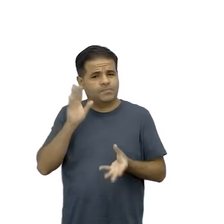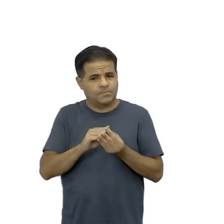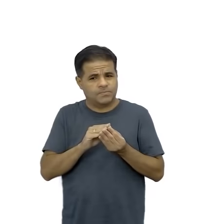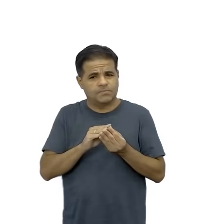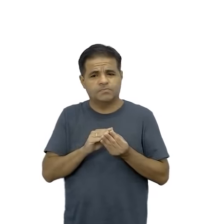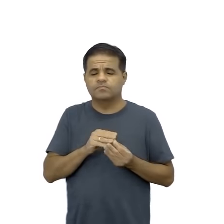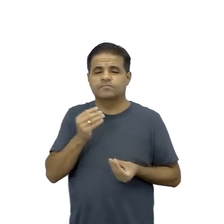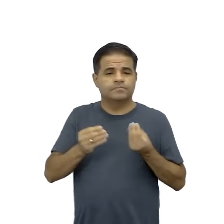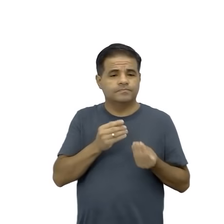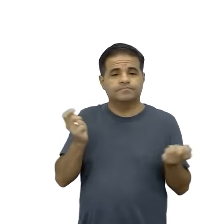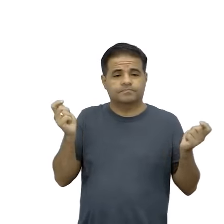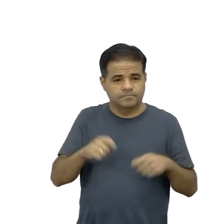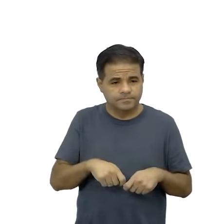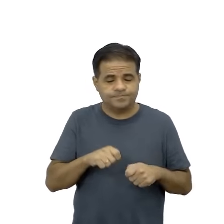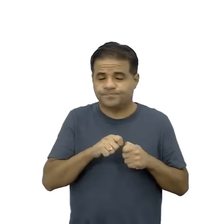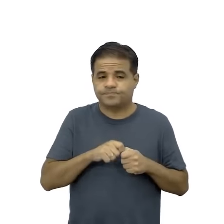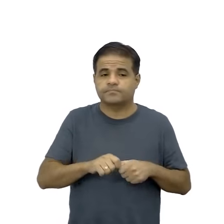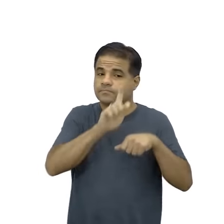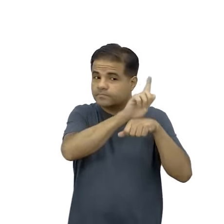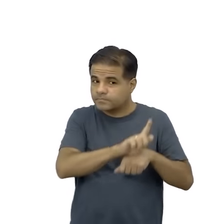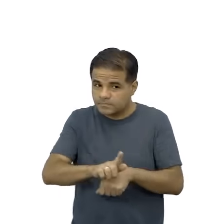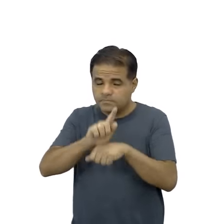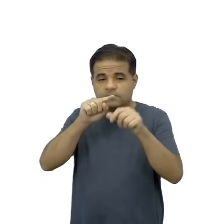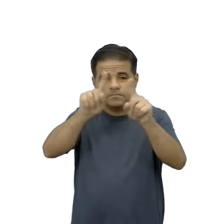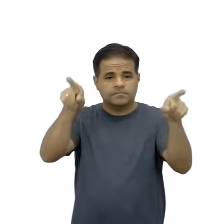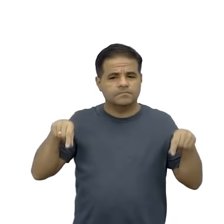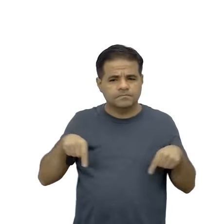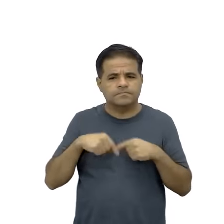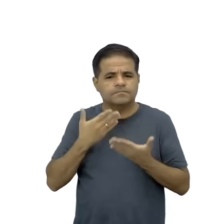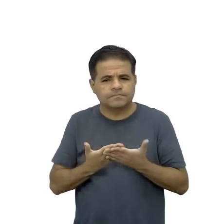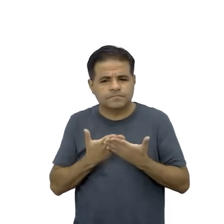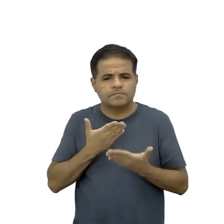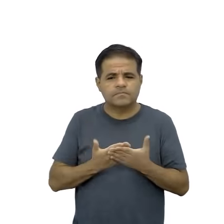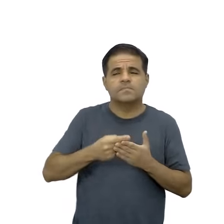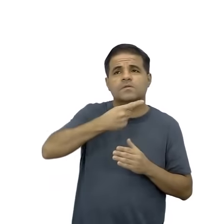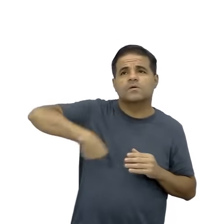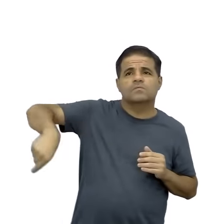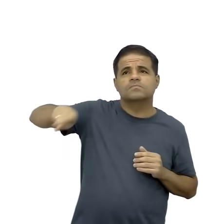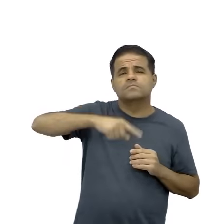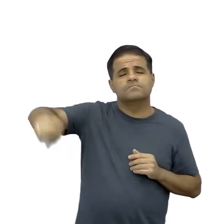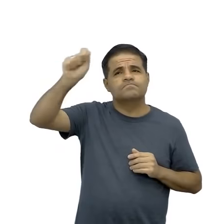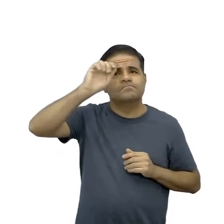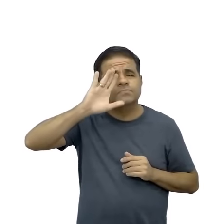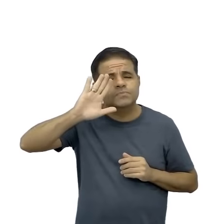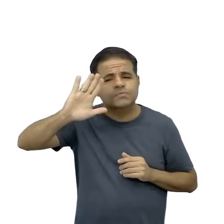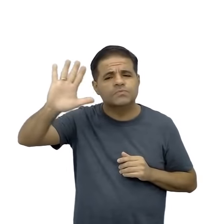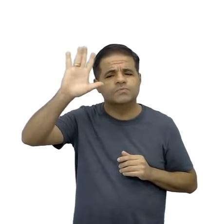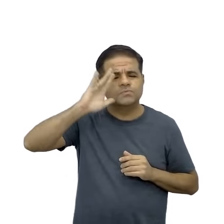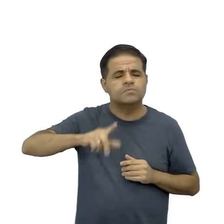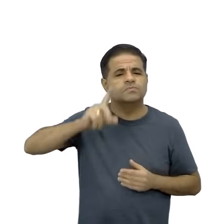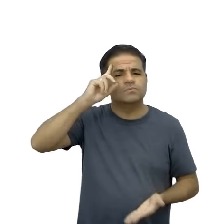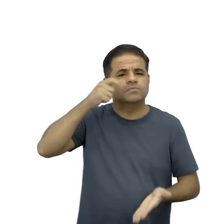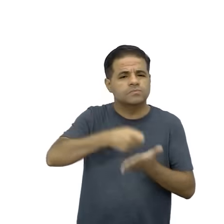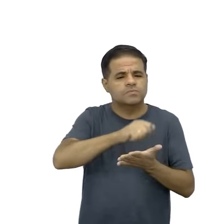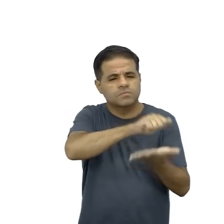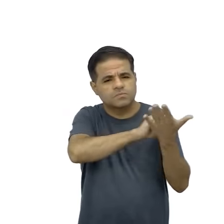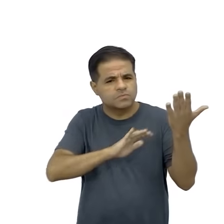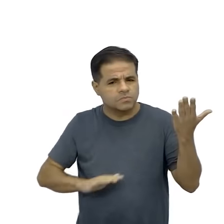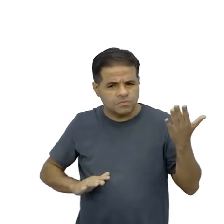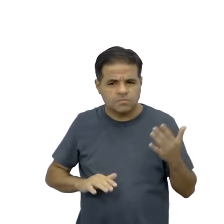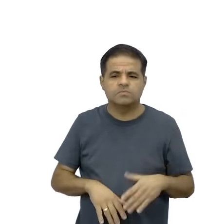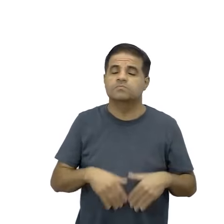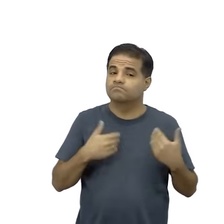né, de como nós poderíamos fazer essa gestão de sala de aula, quando nós pensamos nisso, definir atividades conforme a fragilidade